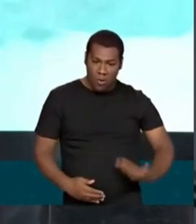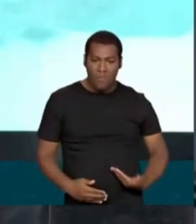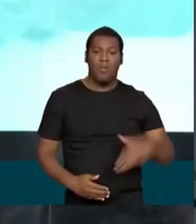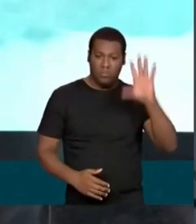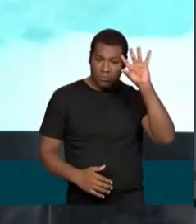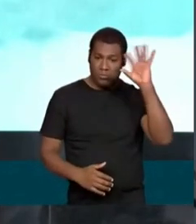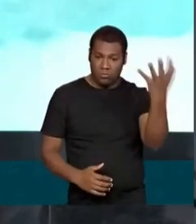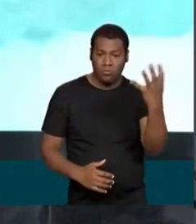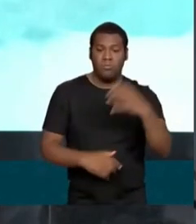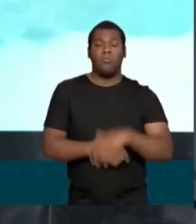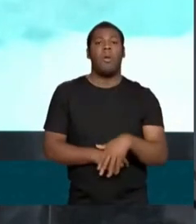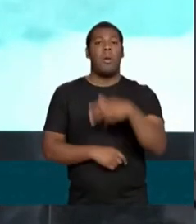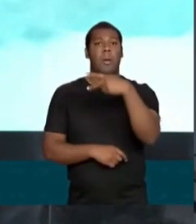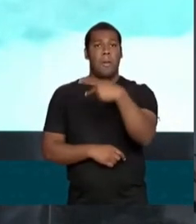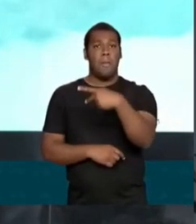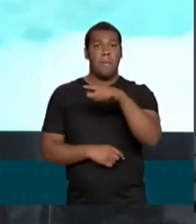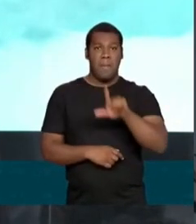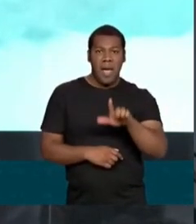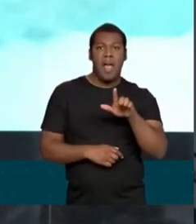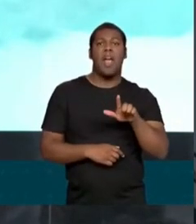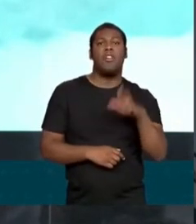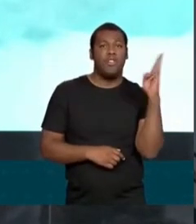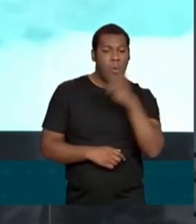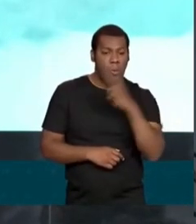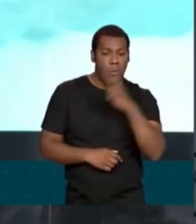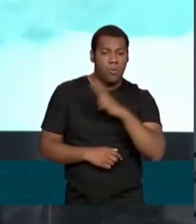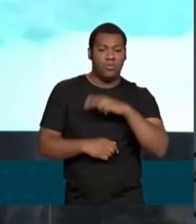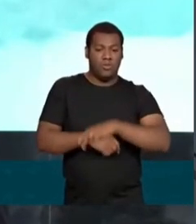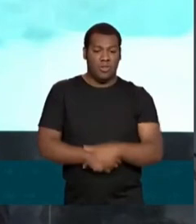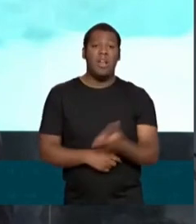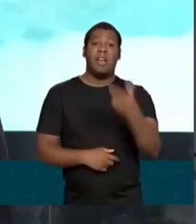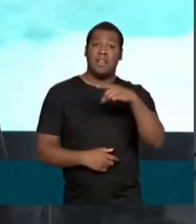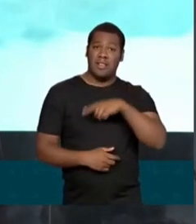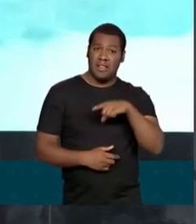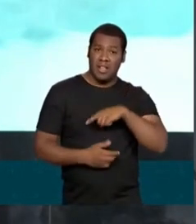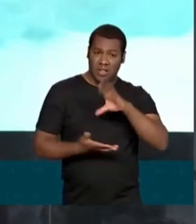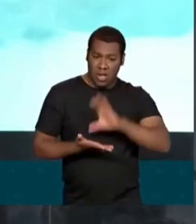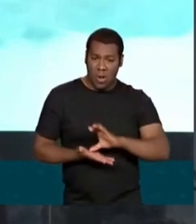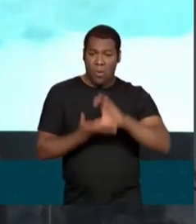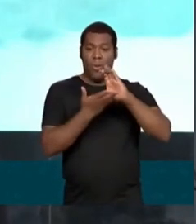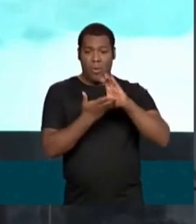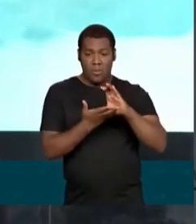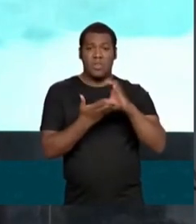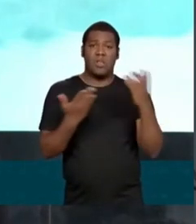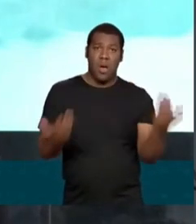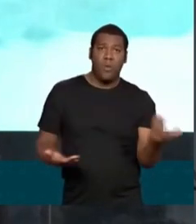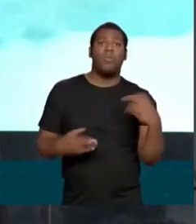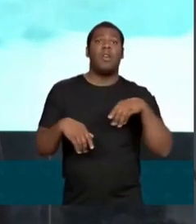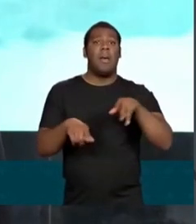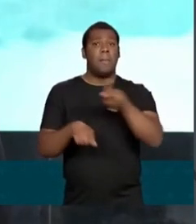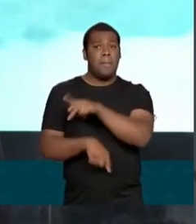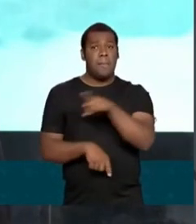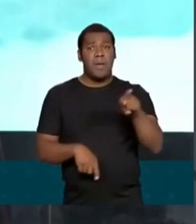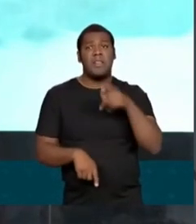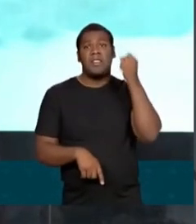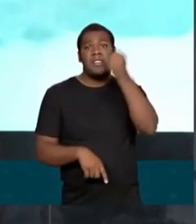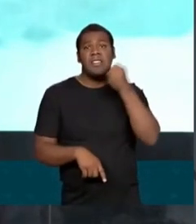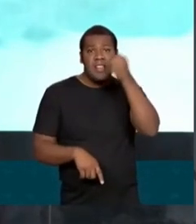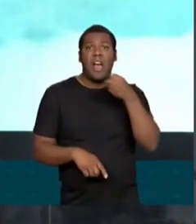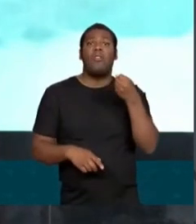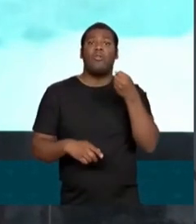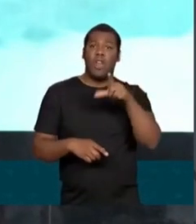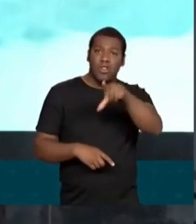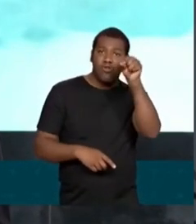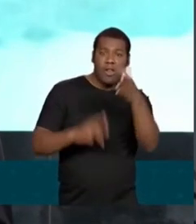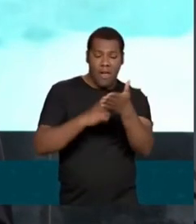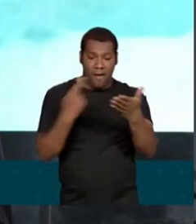de urgência pode transmitar mais rápido inclusive do que MP porque não instala comissão mista além da câmera pra gente ser nada indica relatores pode transmitar ainda mais